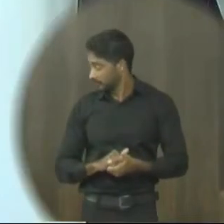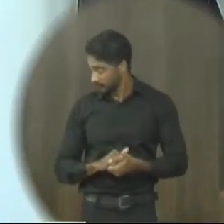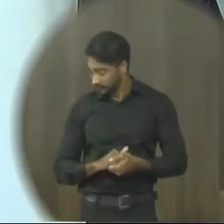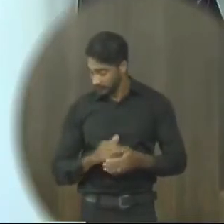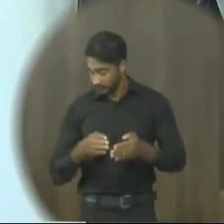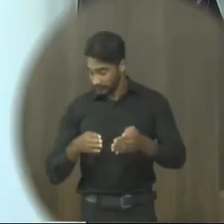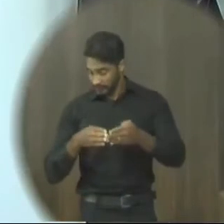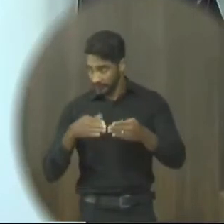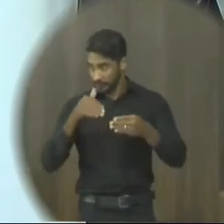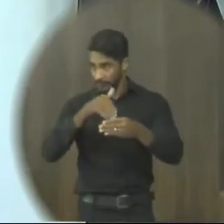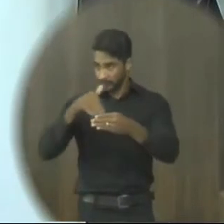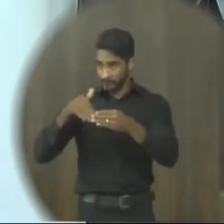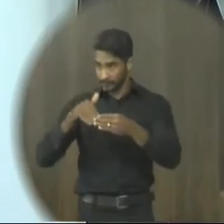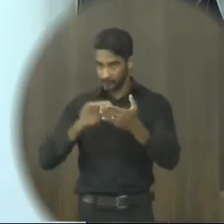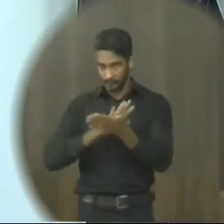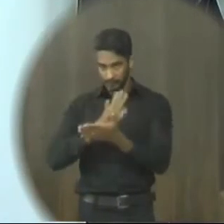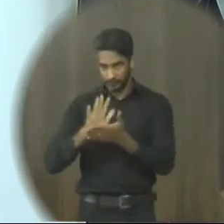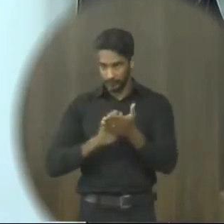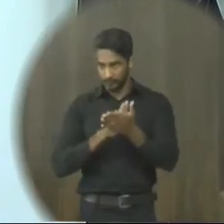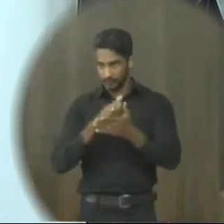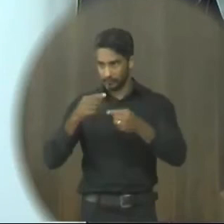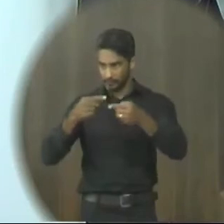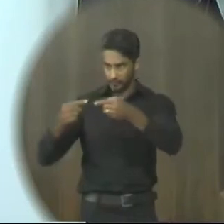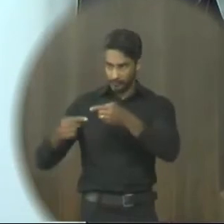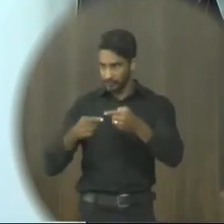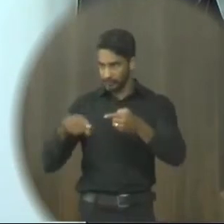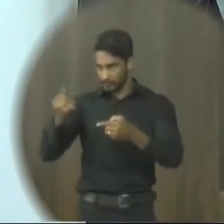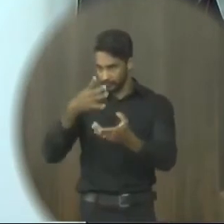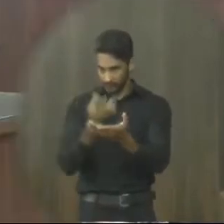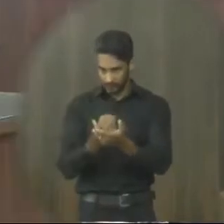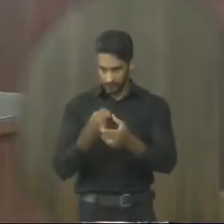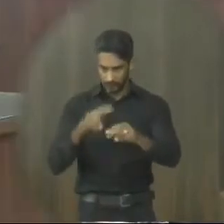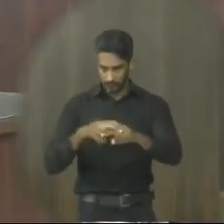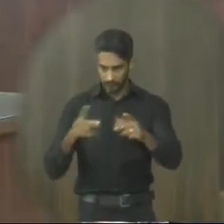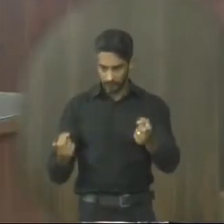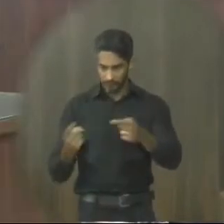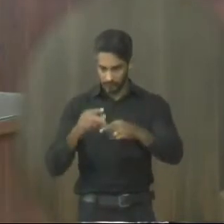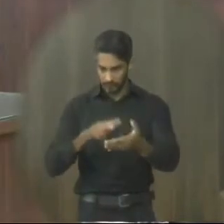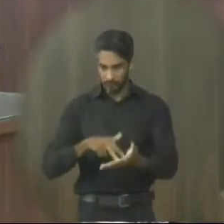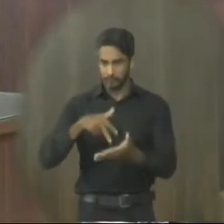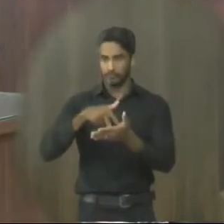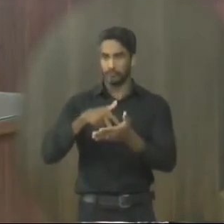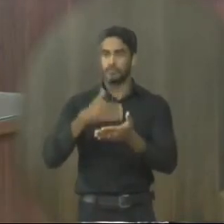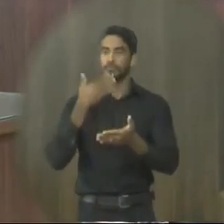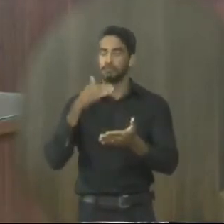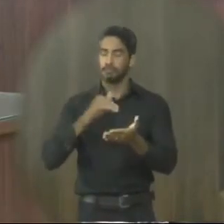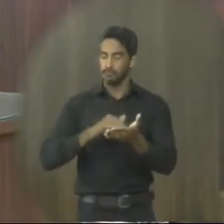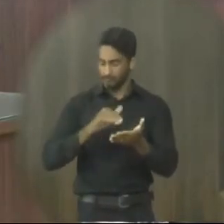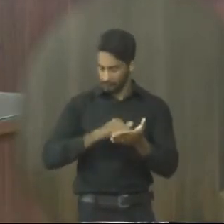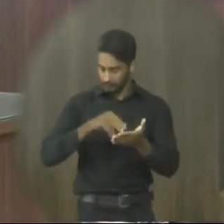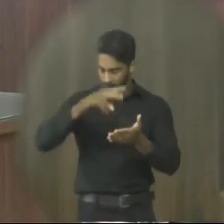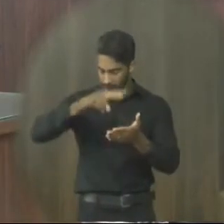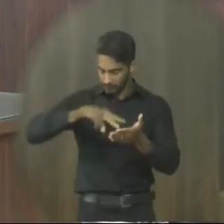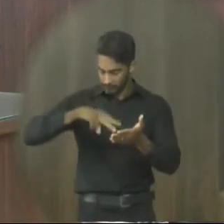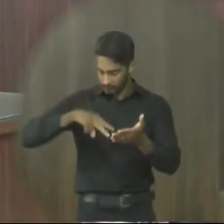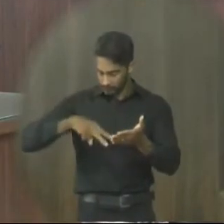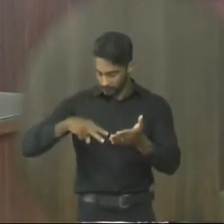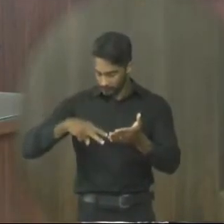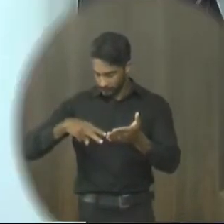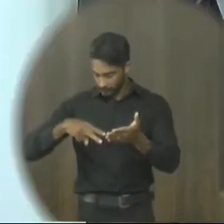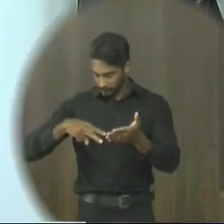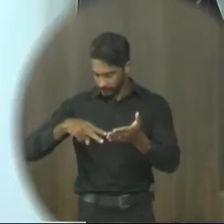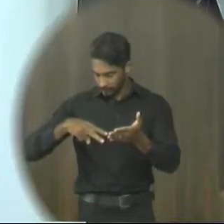Requerimento está em votação, sem discussão. Quem for a favor, permaneça sentado. Os contrários, se levantem. Aprovado. Solicito ao senhor secretário que faça a leitura das